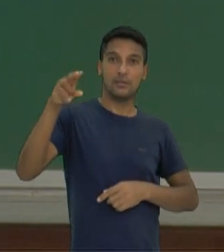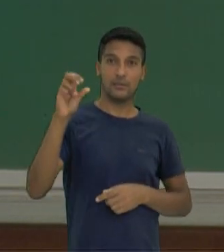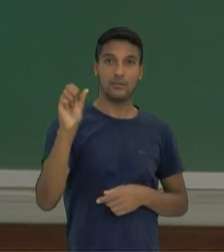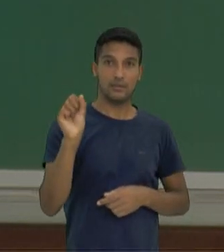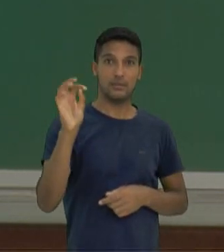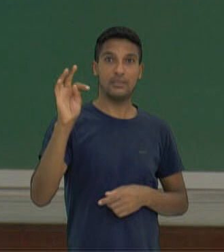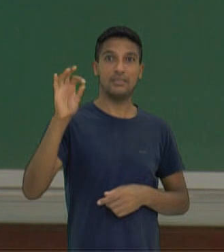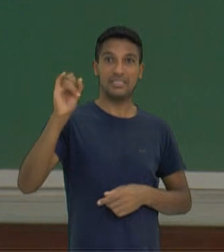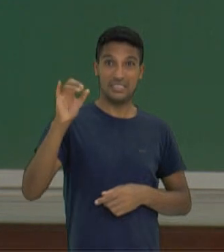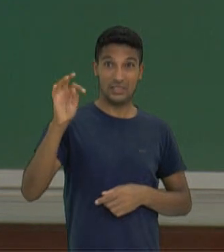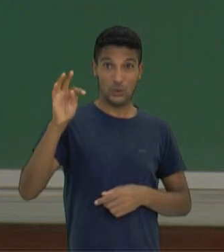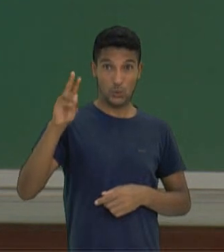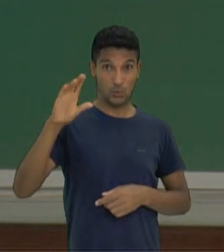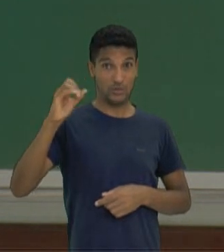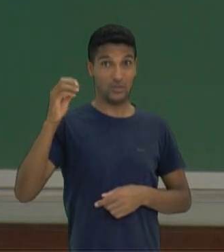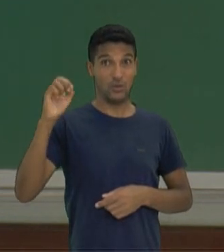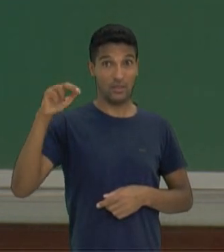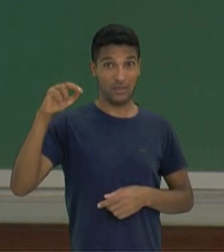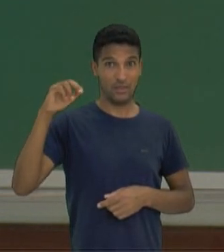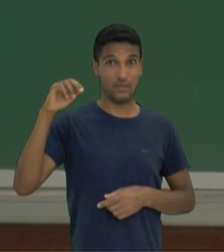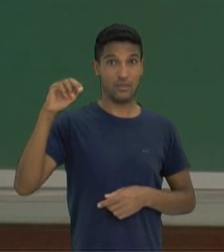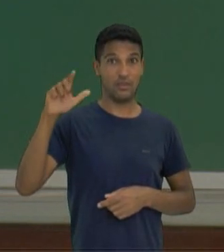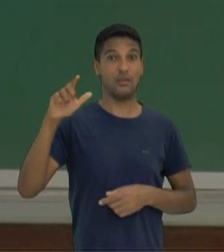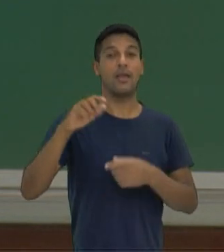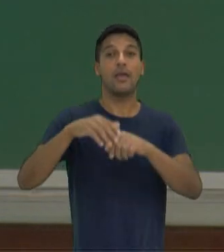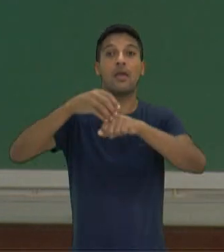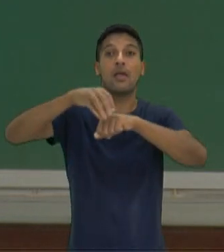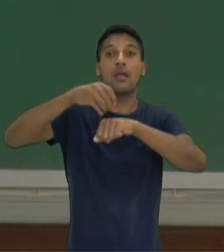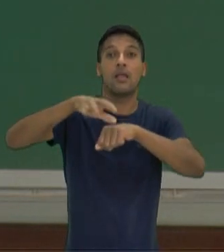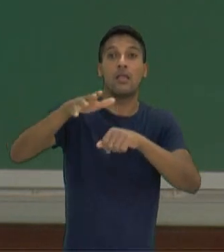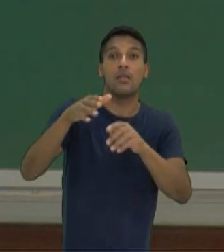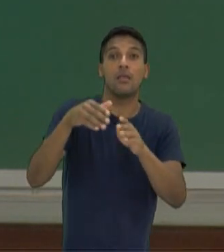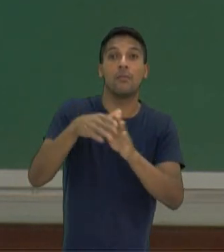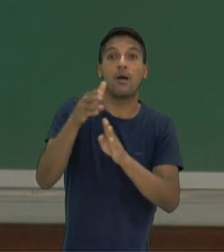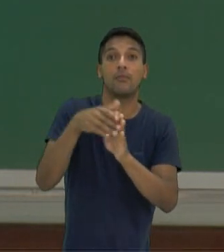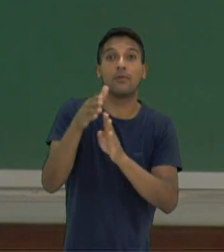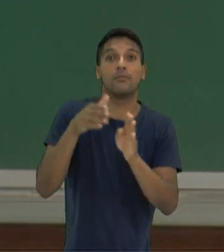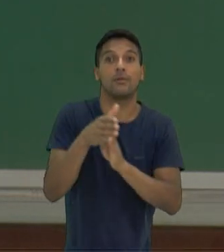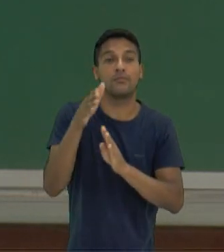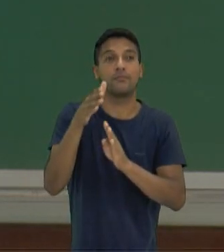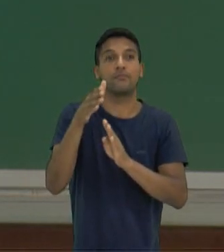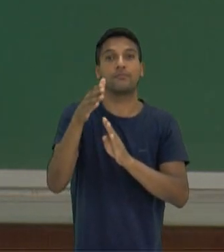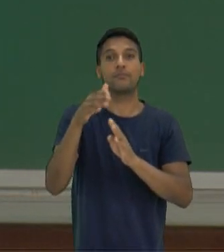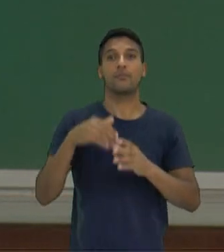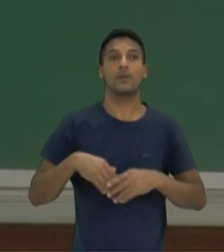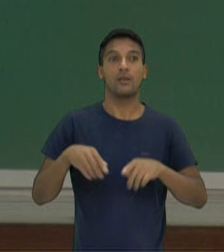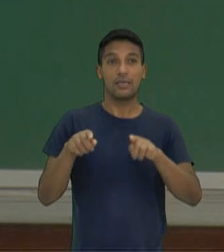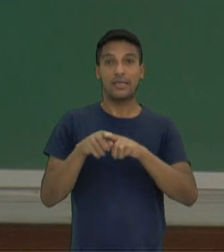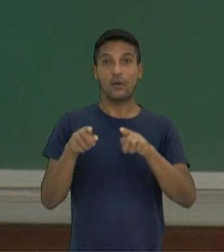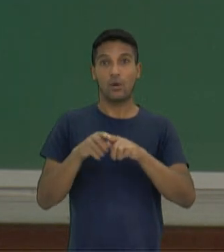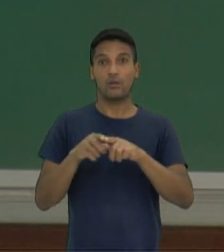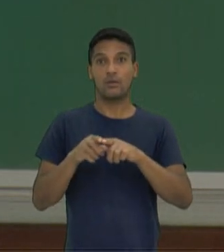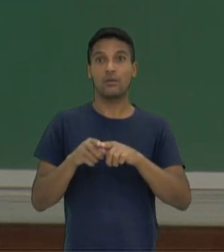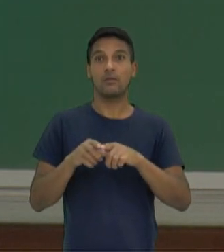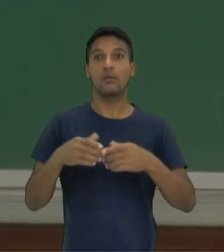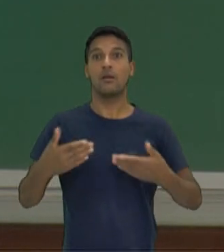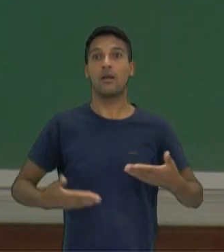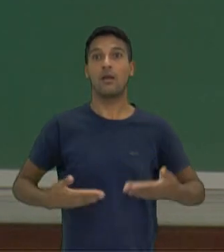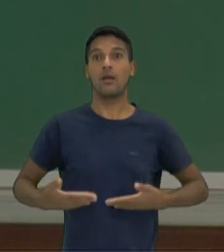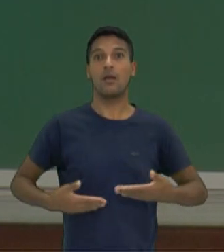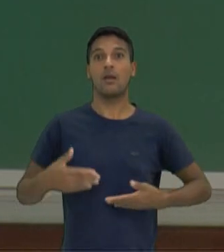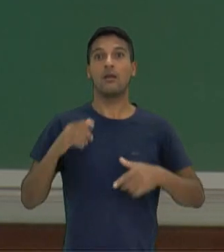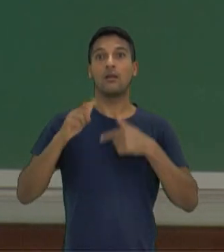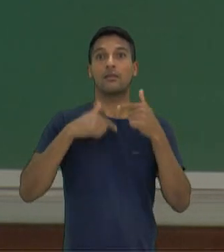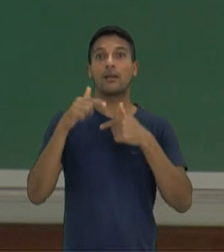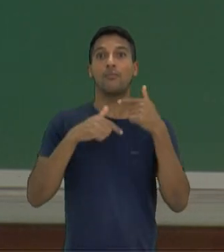emprego, que é aquela em que ocorre entre empregador e empregado, para analisar, né, se a pessoa que busca